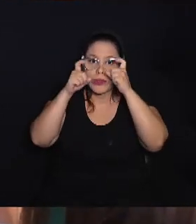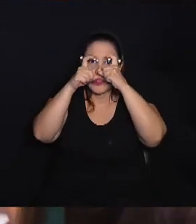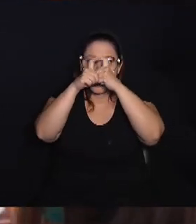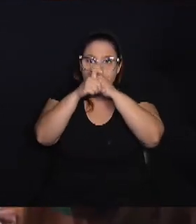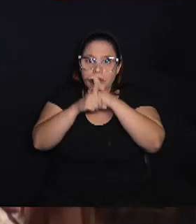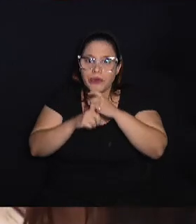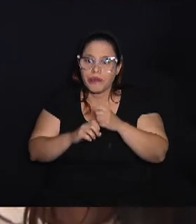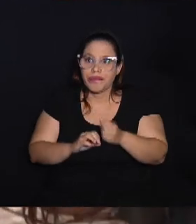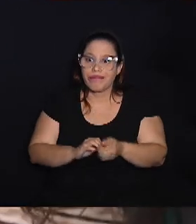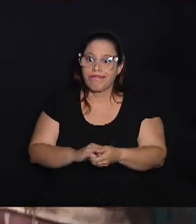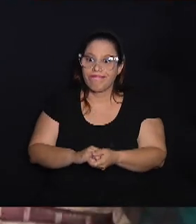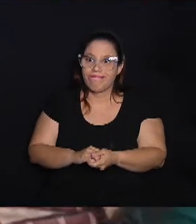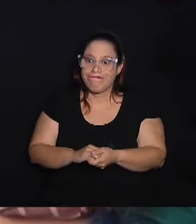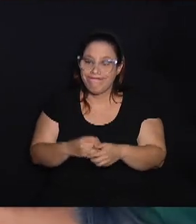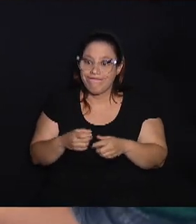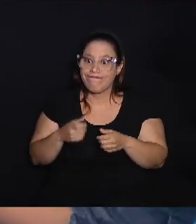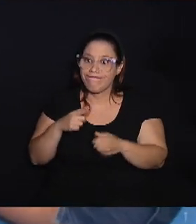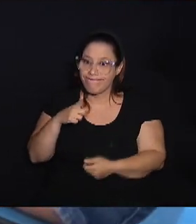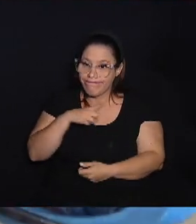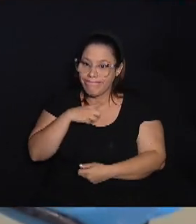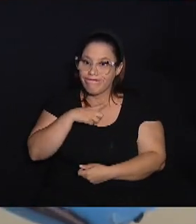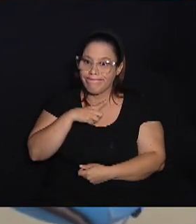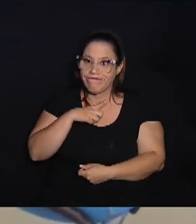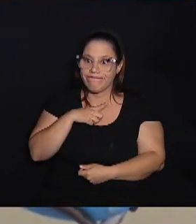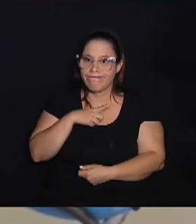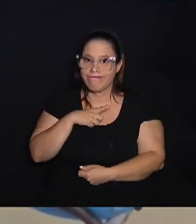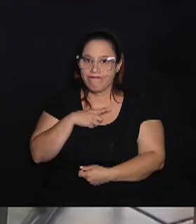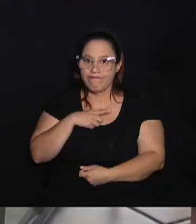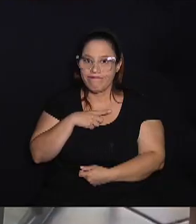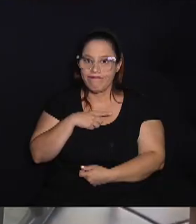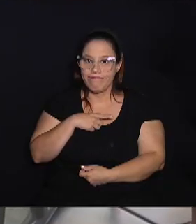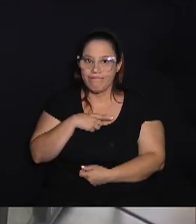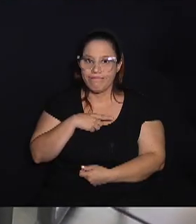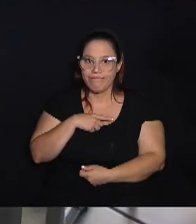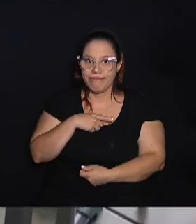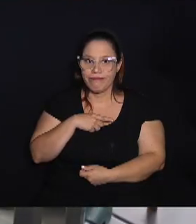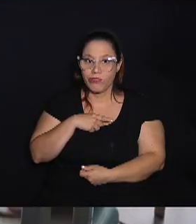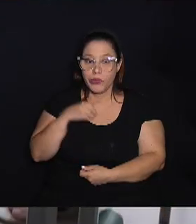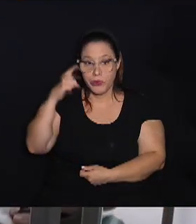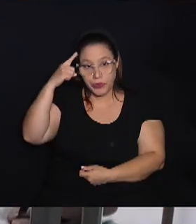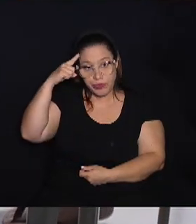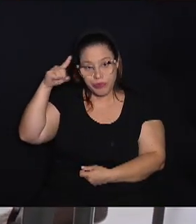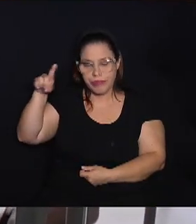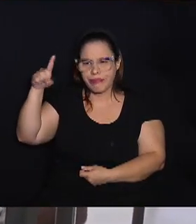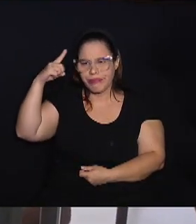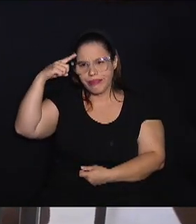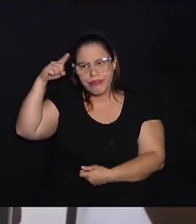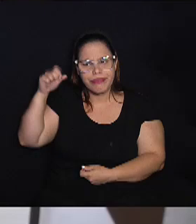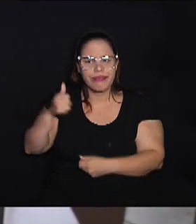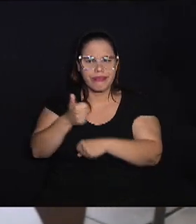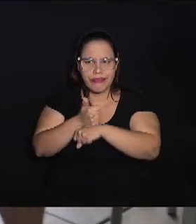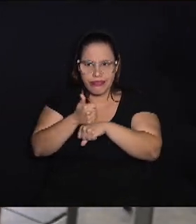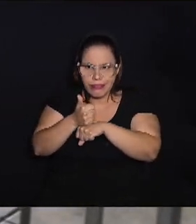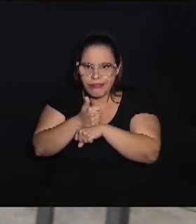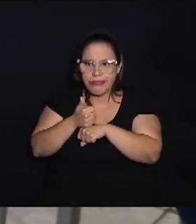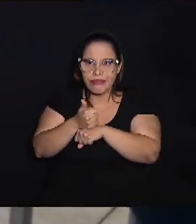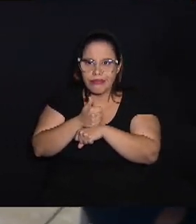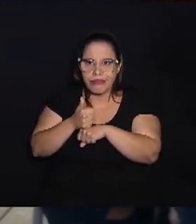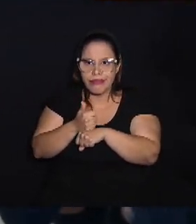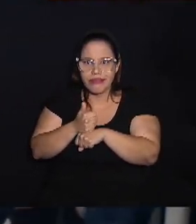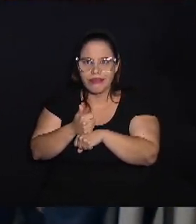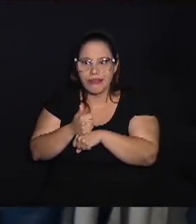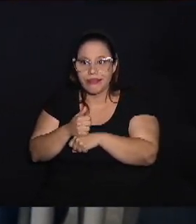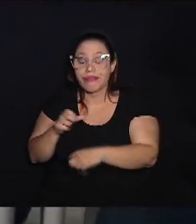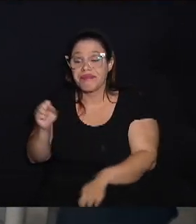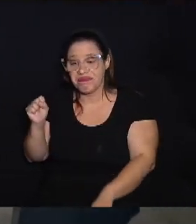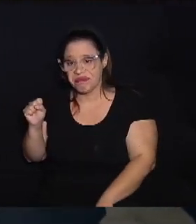algo realmente que deve ter praticamente aí todos os dias na sua profissão, né? São desafios diferentes.